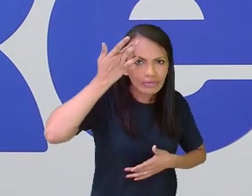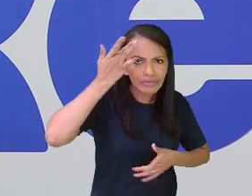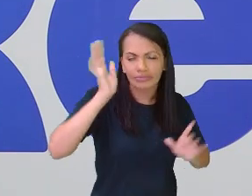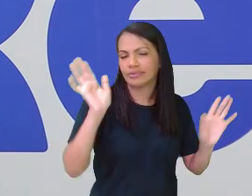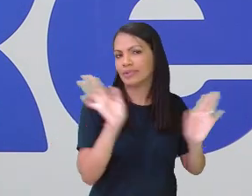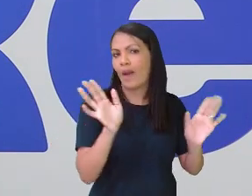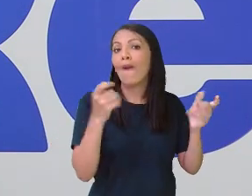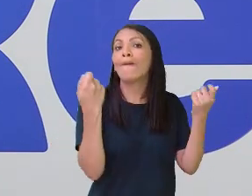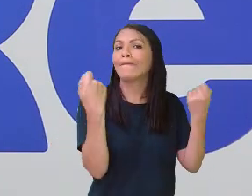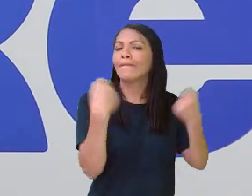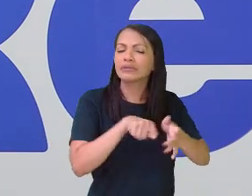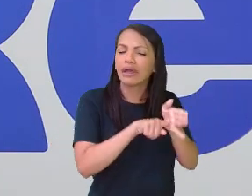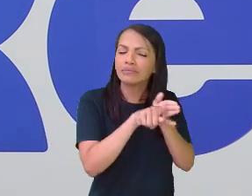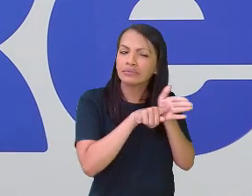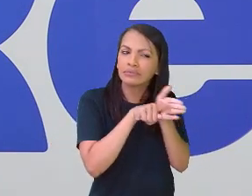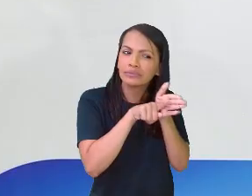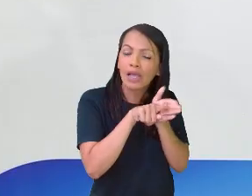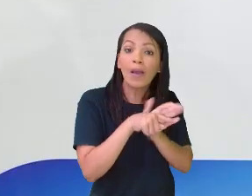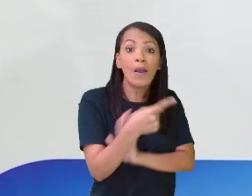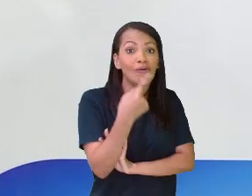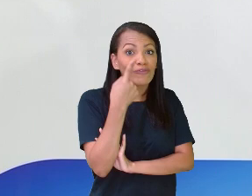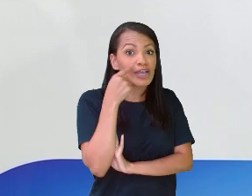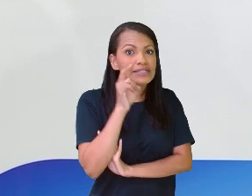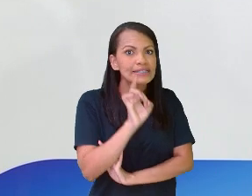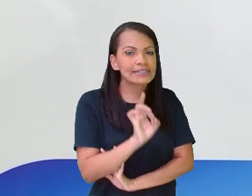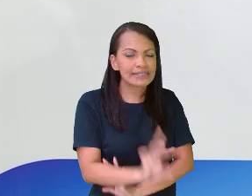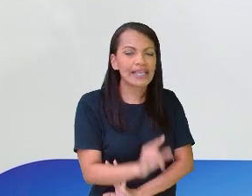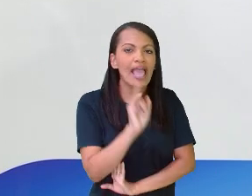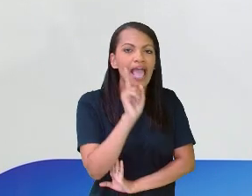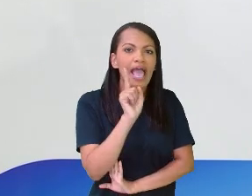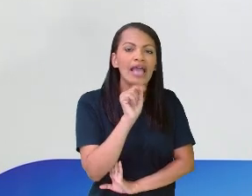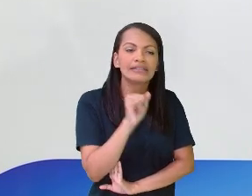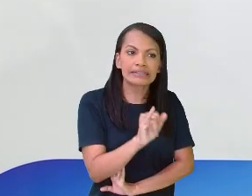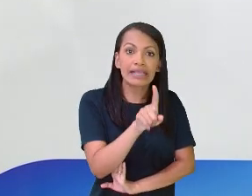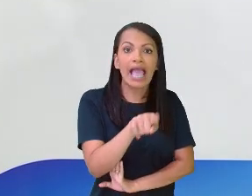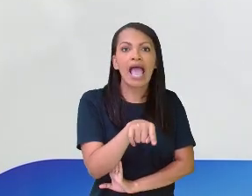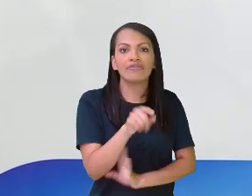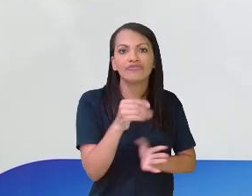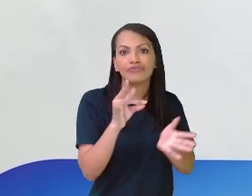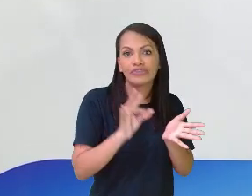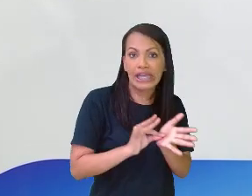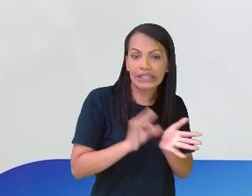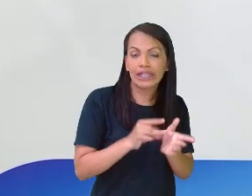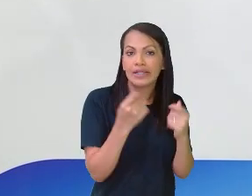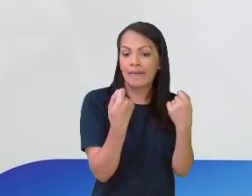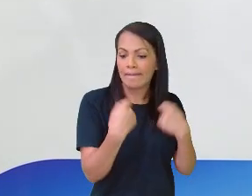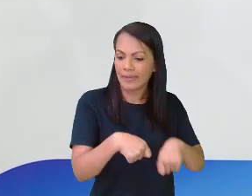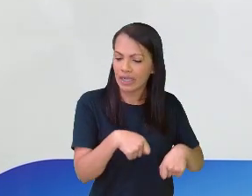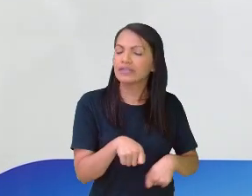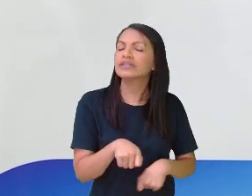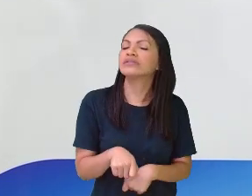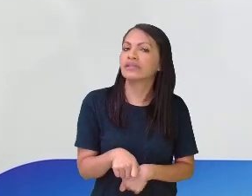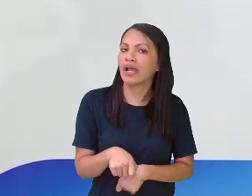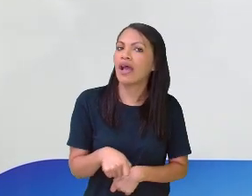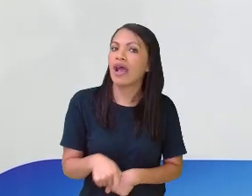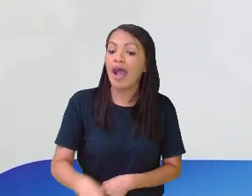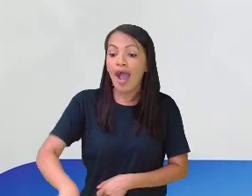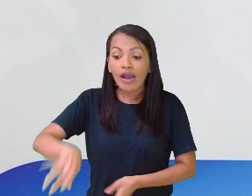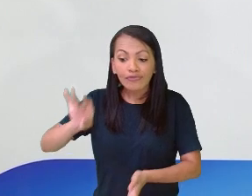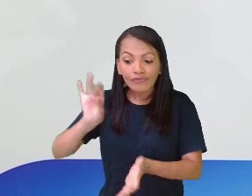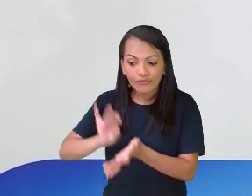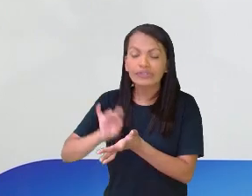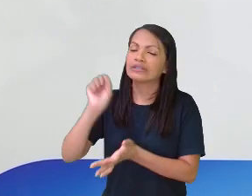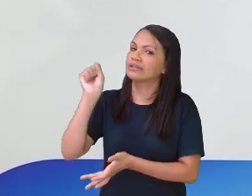pesquisa sobre o assunto, não é verdade? Isso. E diferente de um conto, não é uma história que alguém está contando. Precisa ter um embasamento